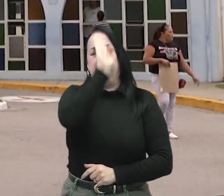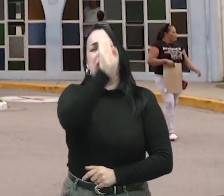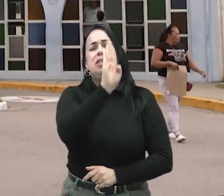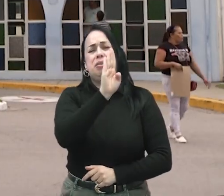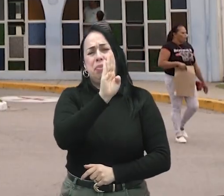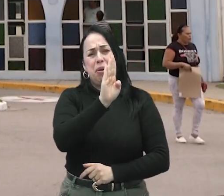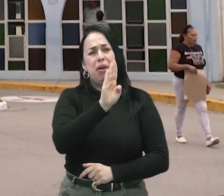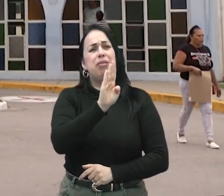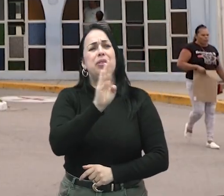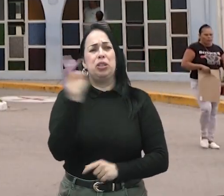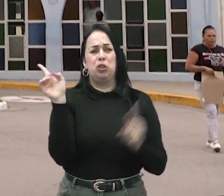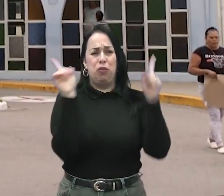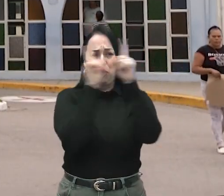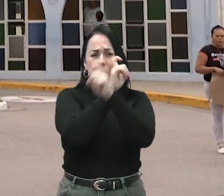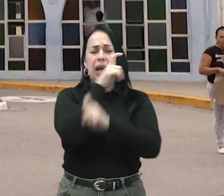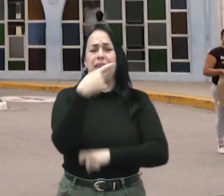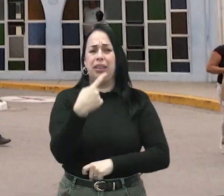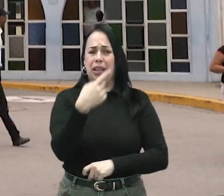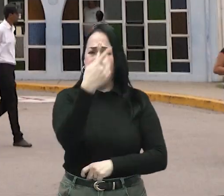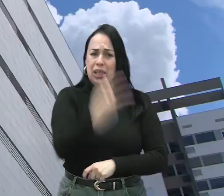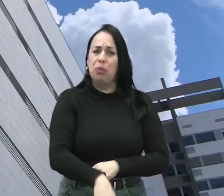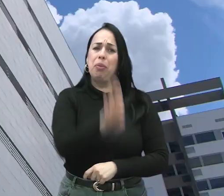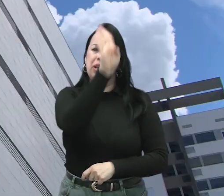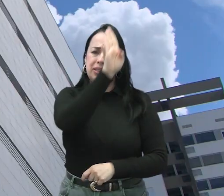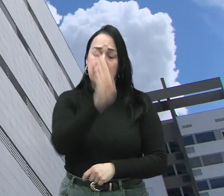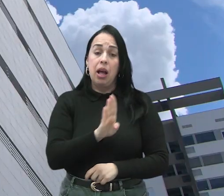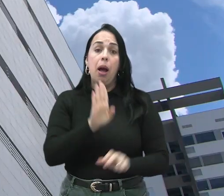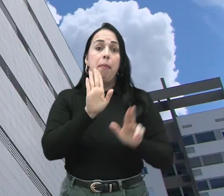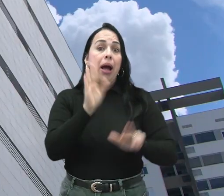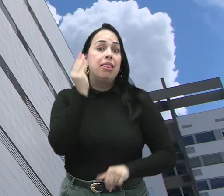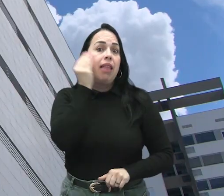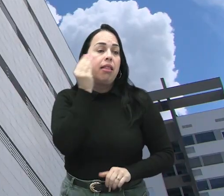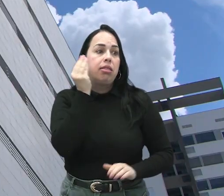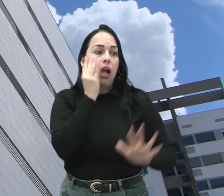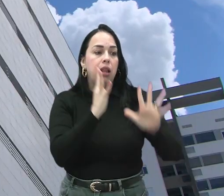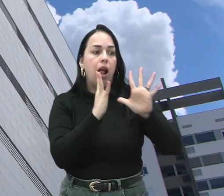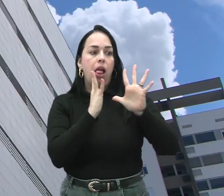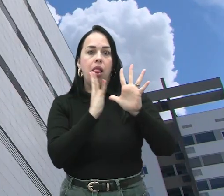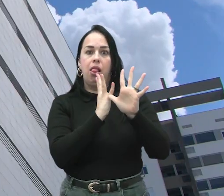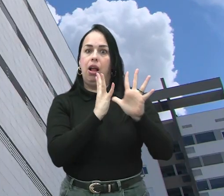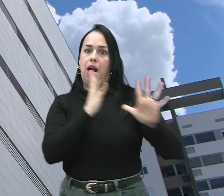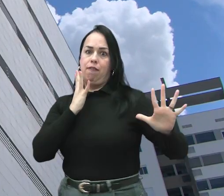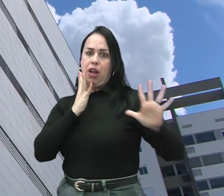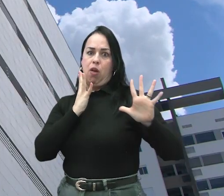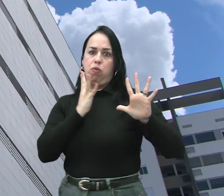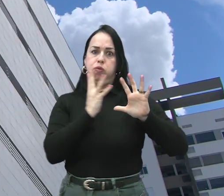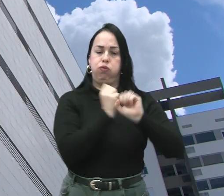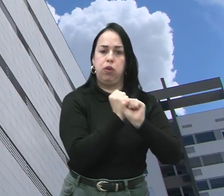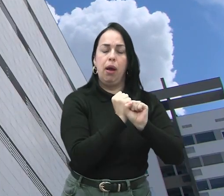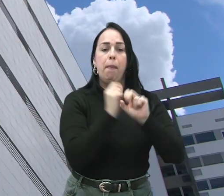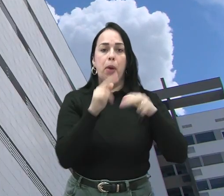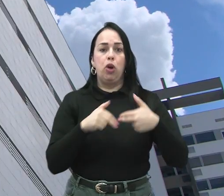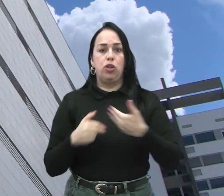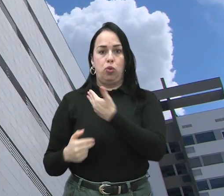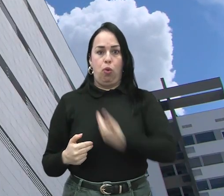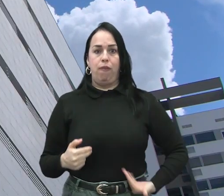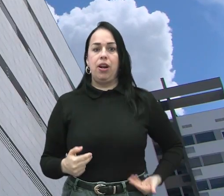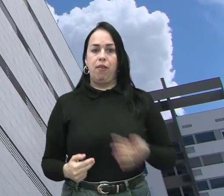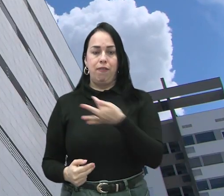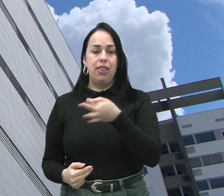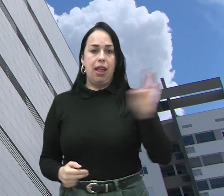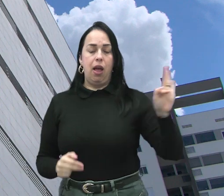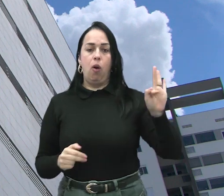principais gargalos da saúde pública no Brasil. E para tentar acelerar esses atendimentos, o governo